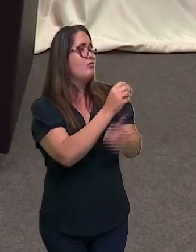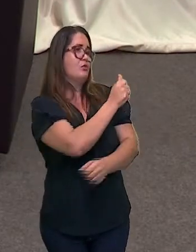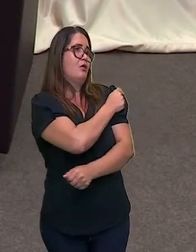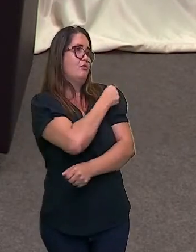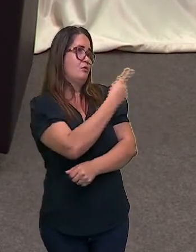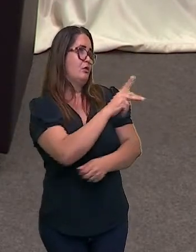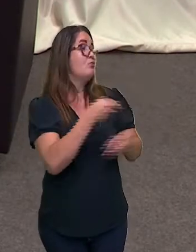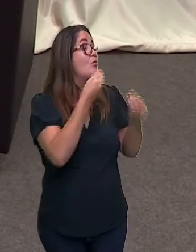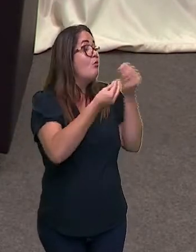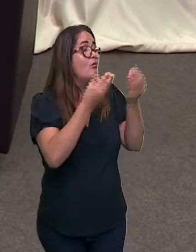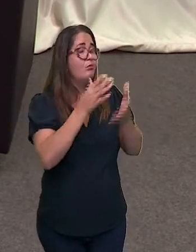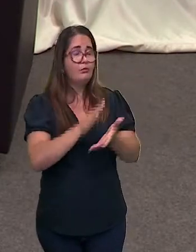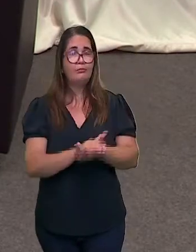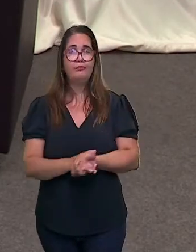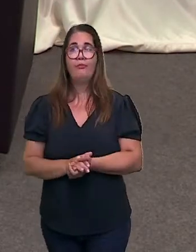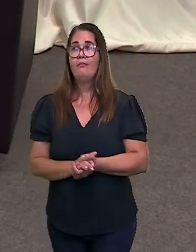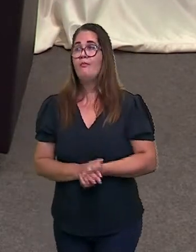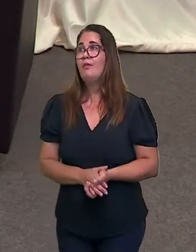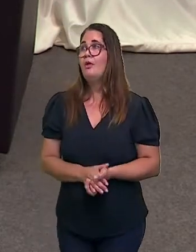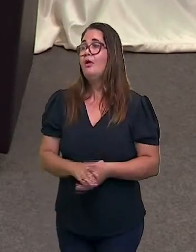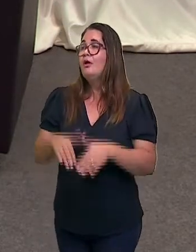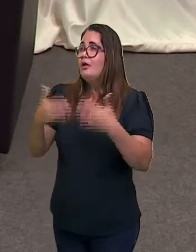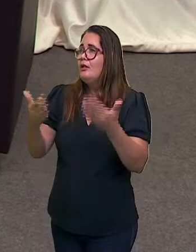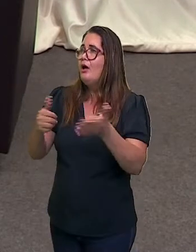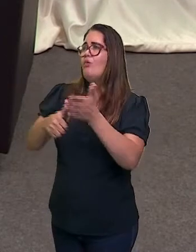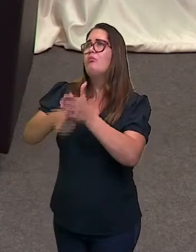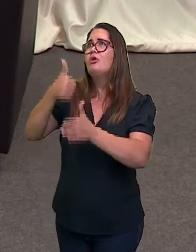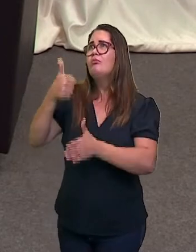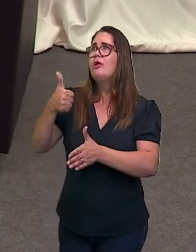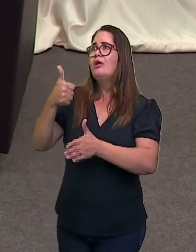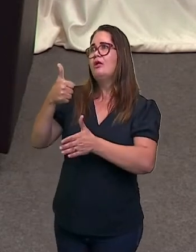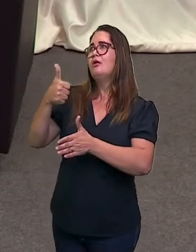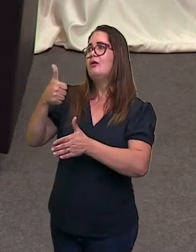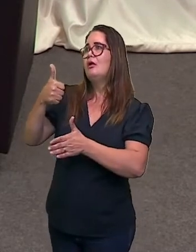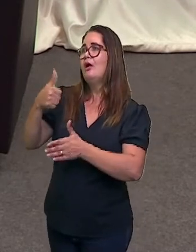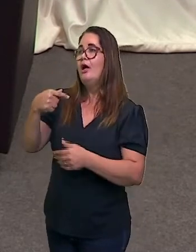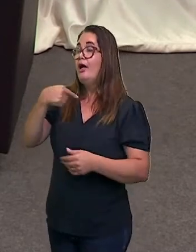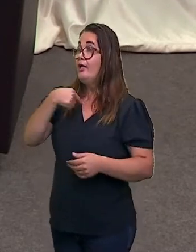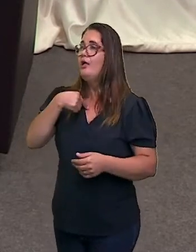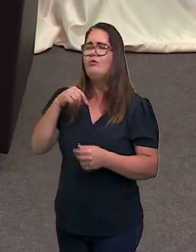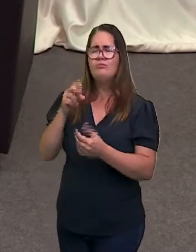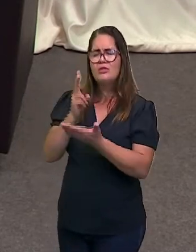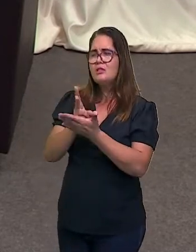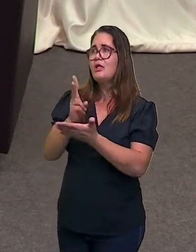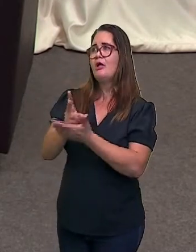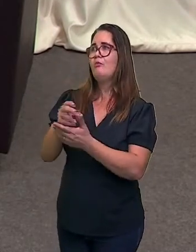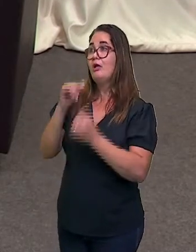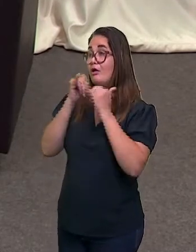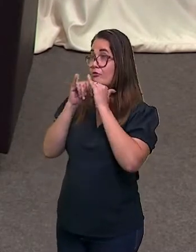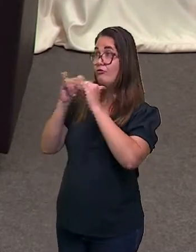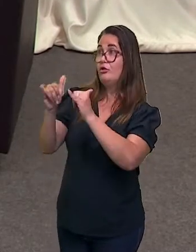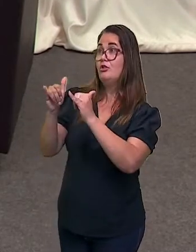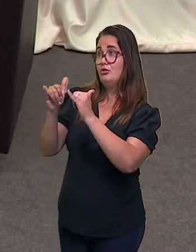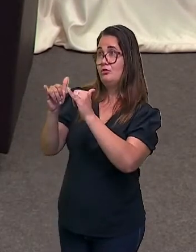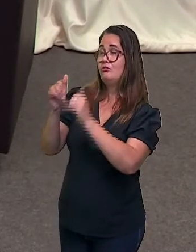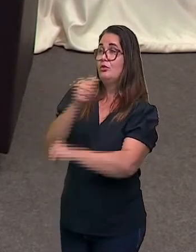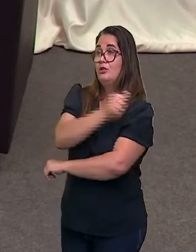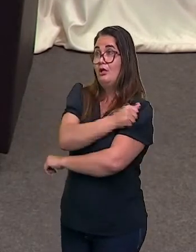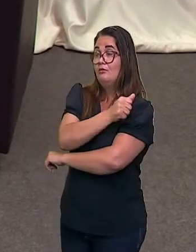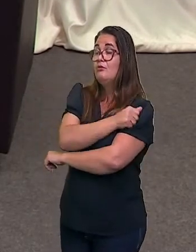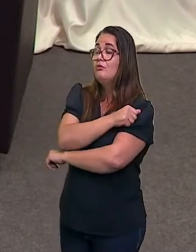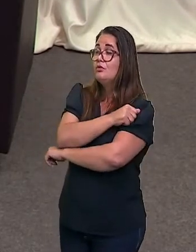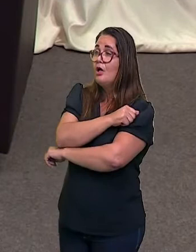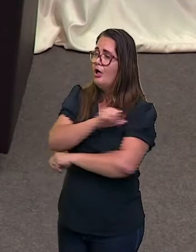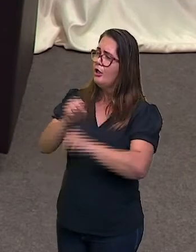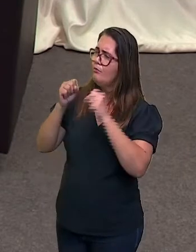vocês? Primeiramente, eu mantenho-me disponível para atendê-los em